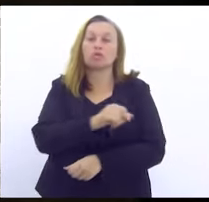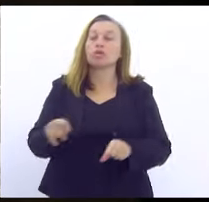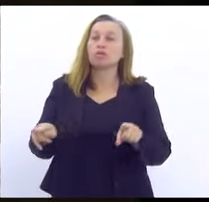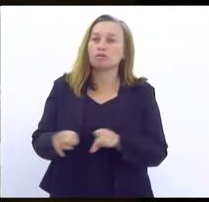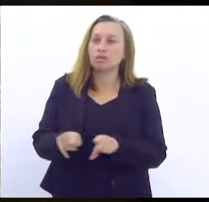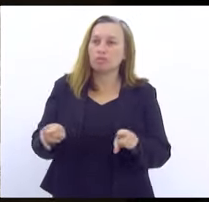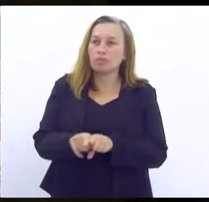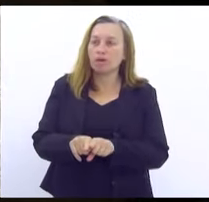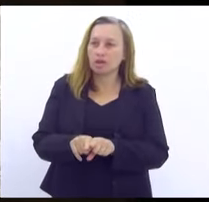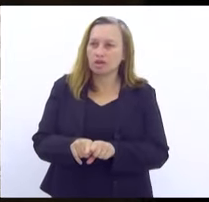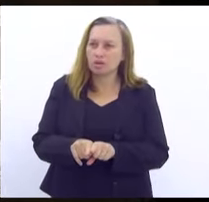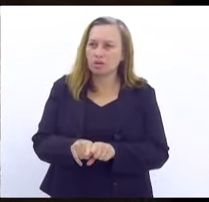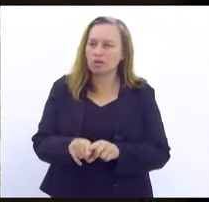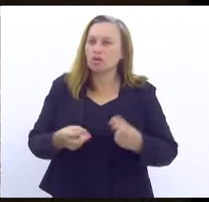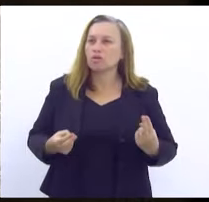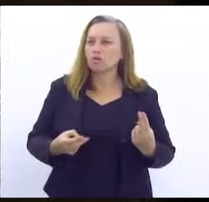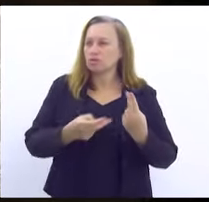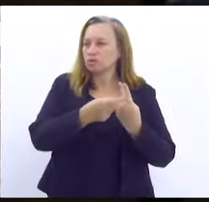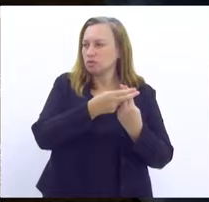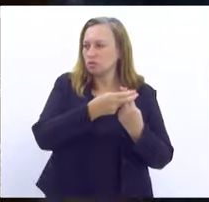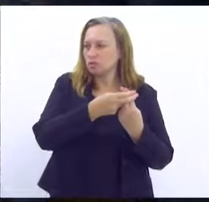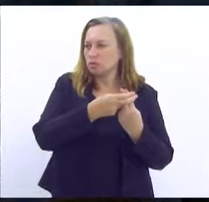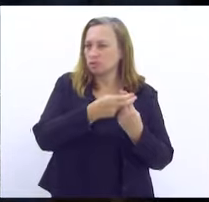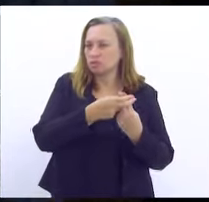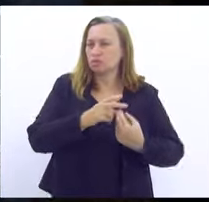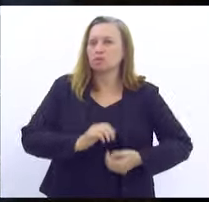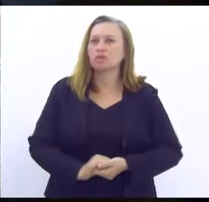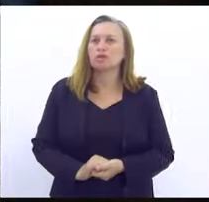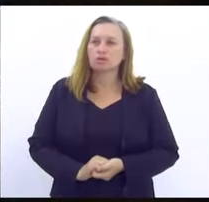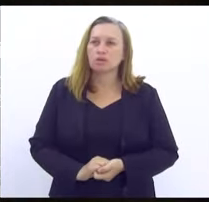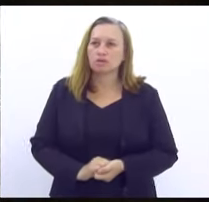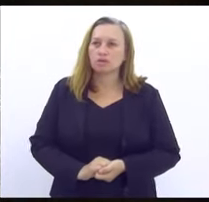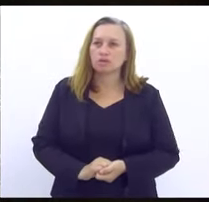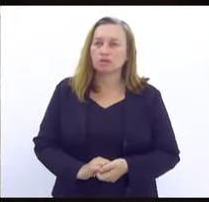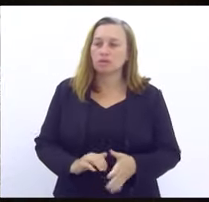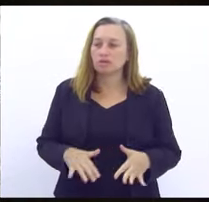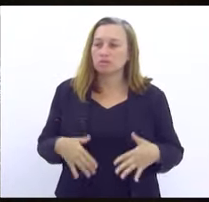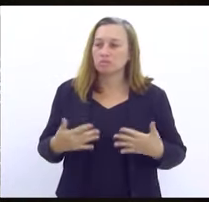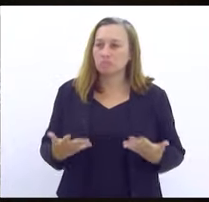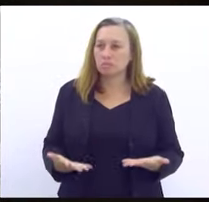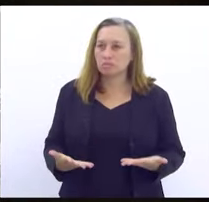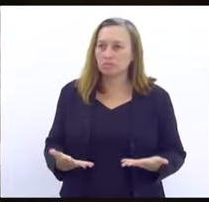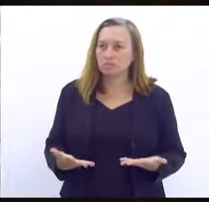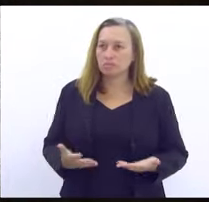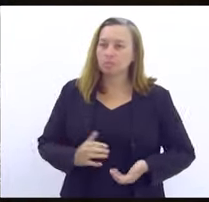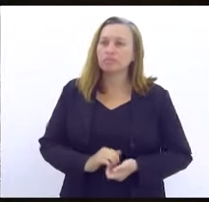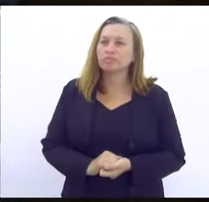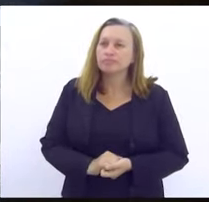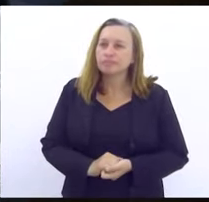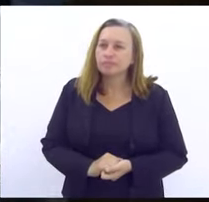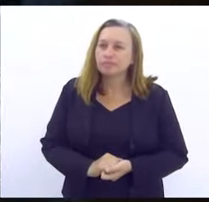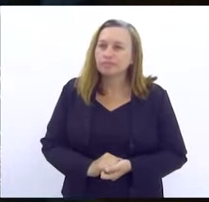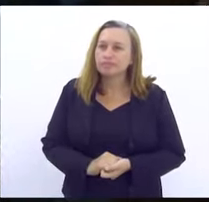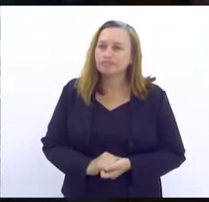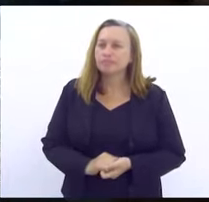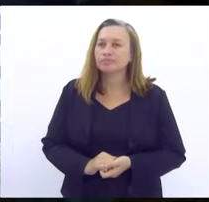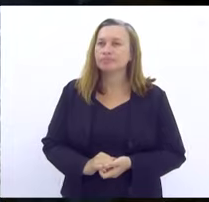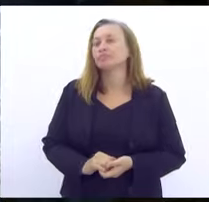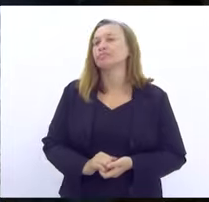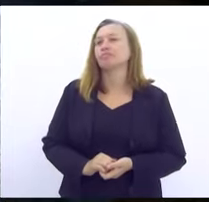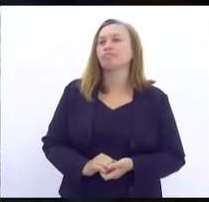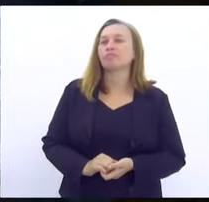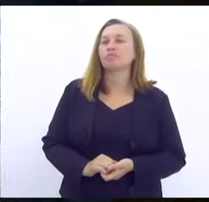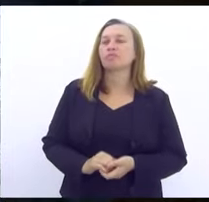com o SUSP, né, que é o Sistema Único de Segurança Pública. Enfim, tem vários temas que devem ser tratados,